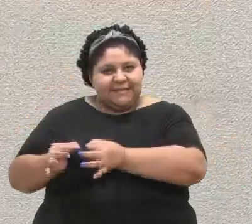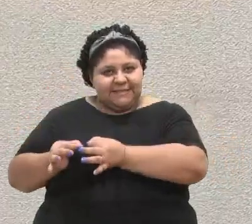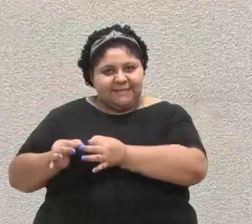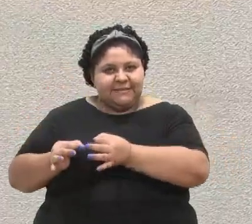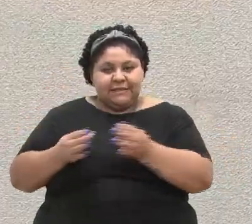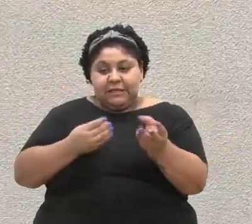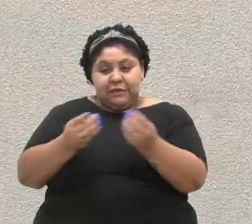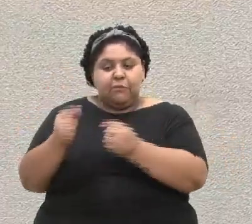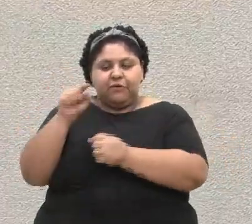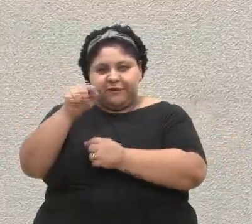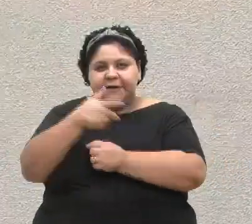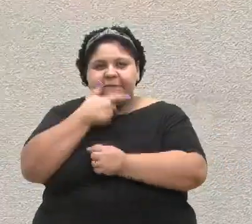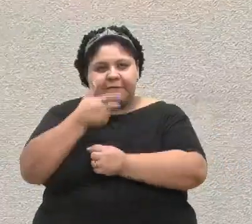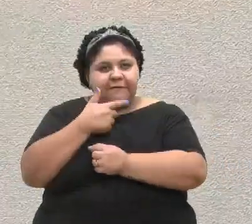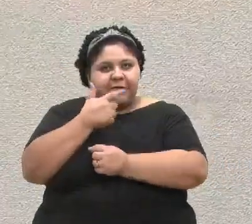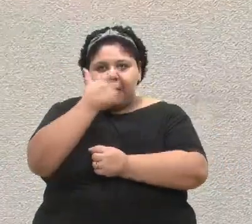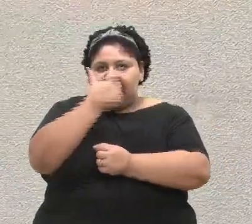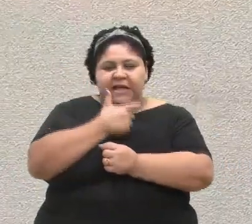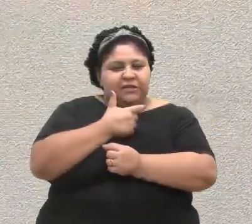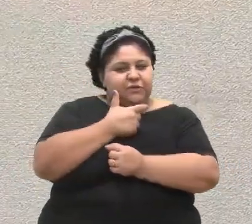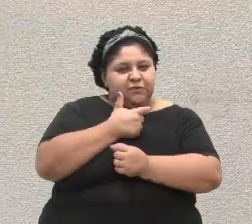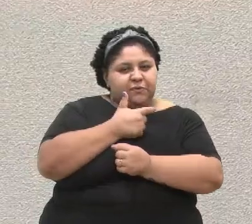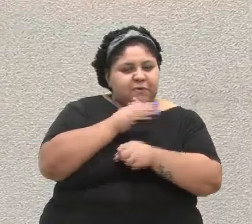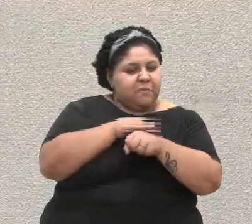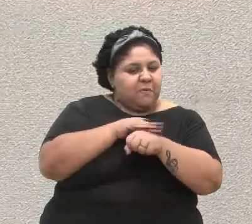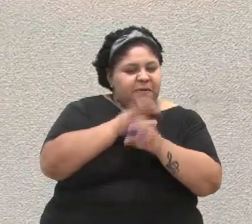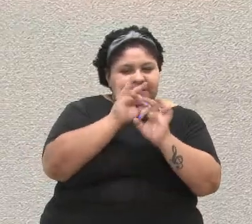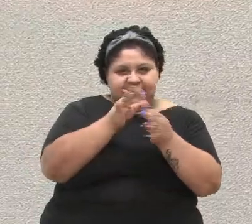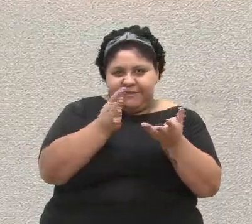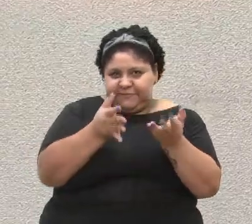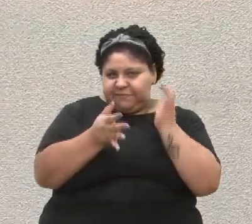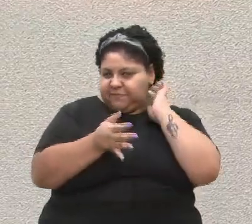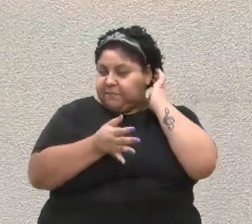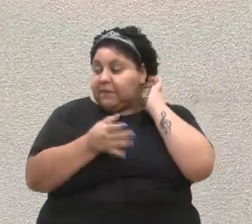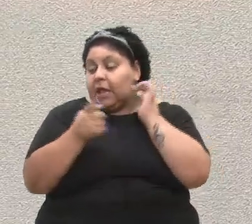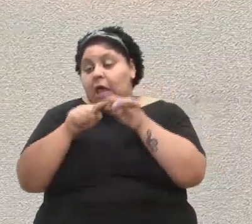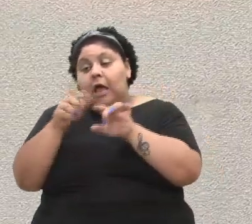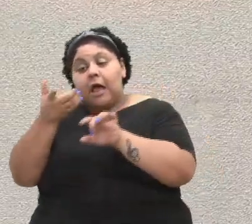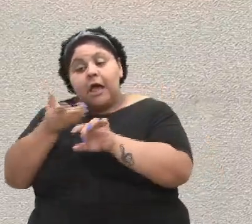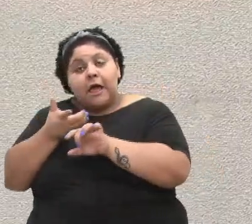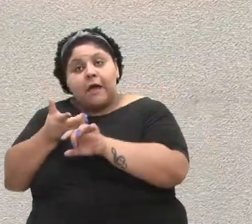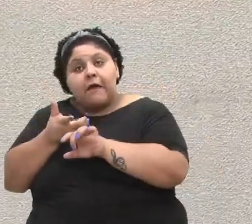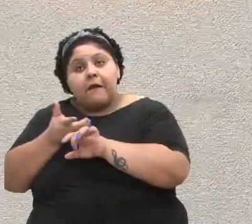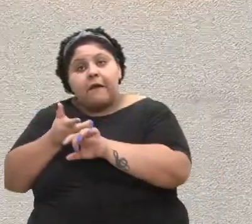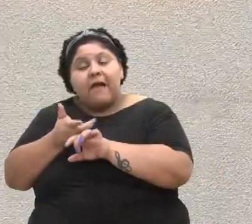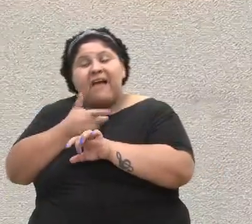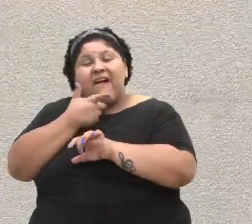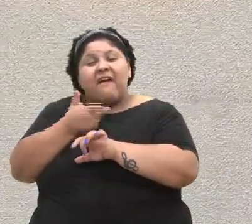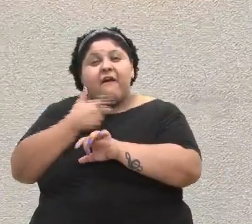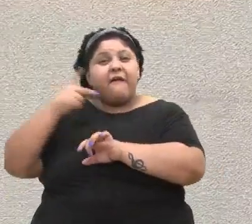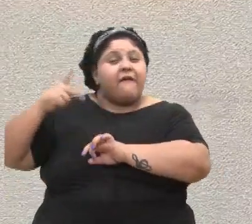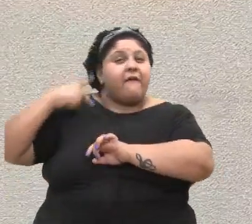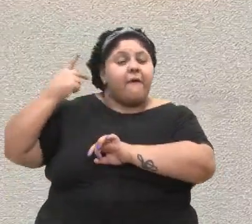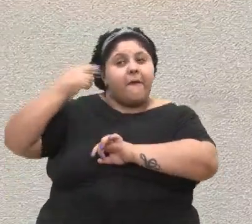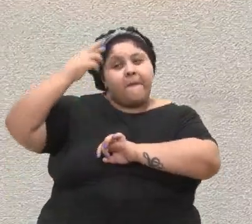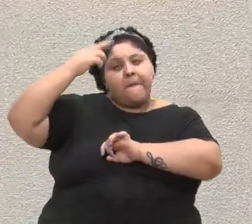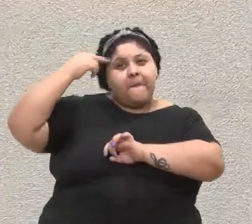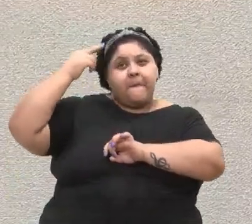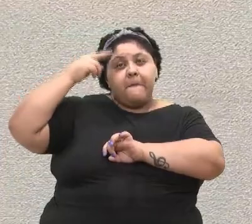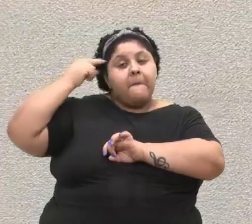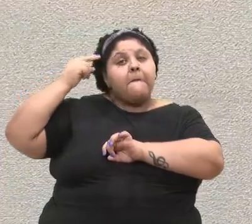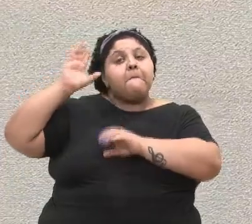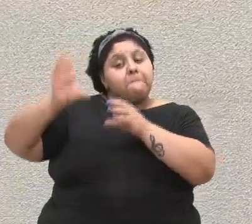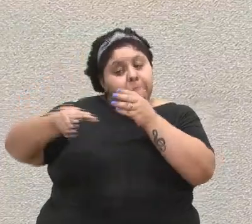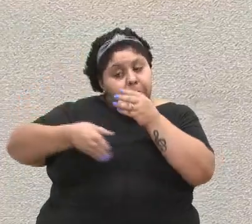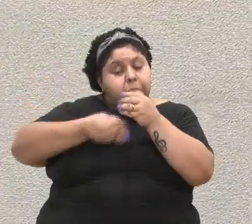aqui entraram, porque eu acho que não é o caso. Mas eu queria dizer que uma parte da fala do vereador Rafael me contemplou